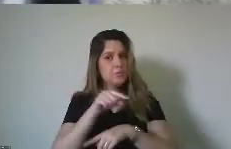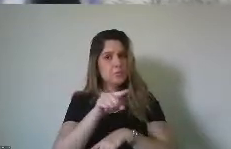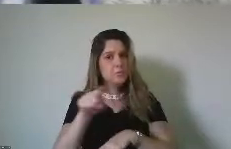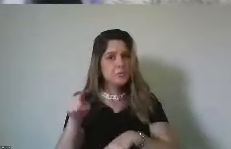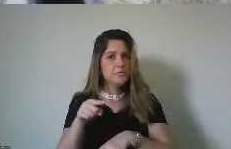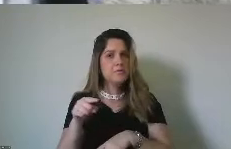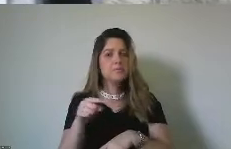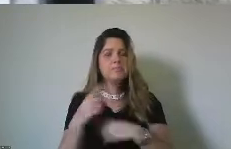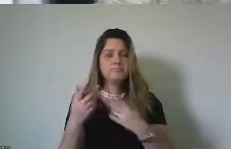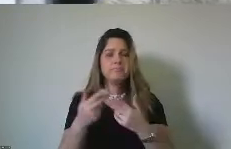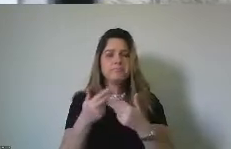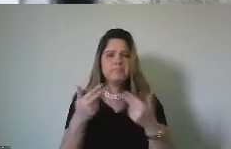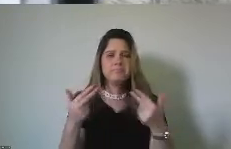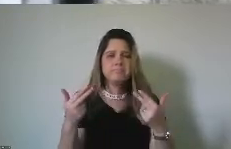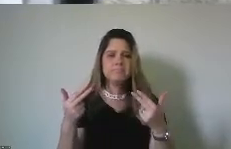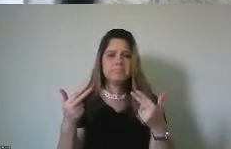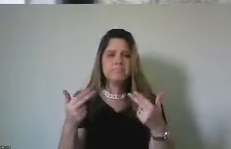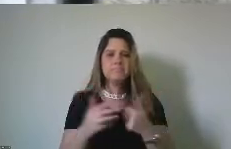etc